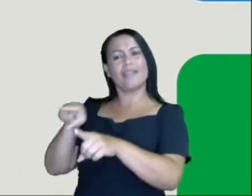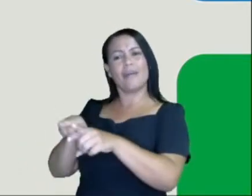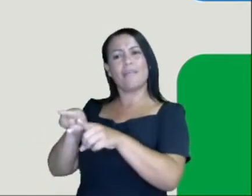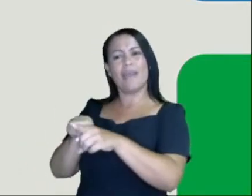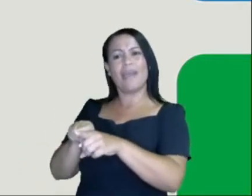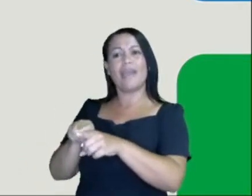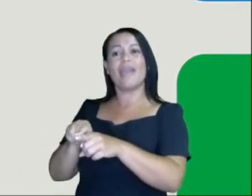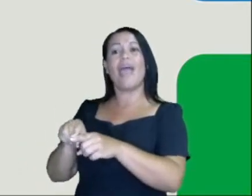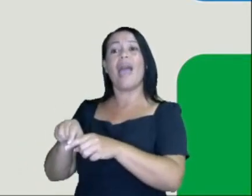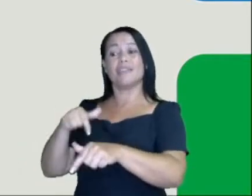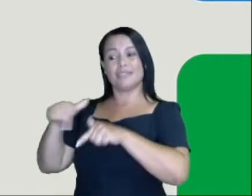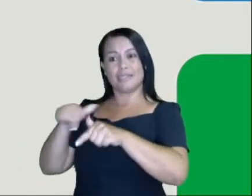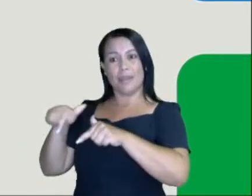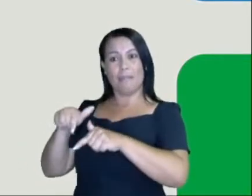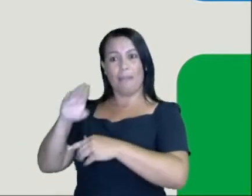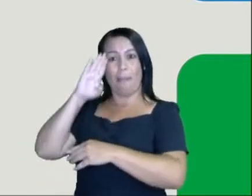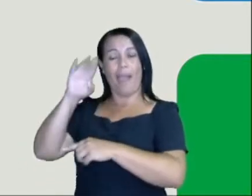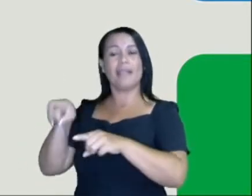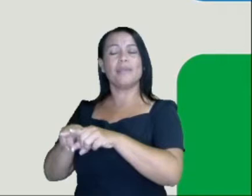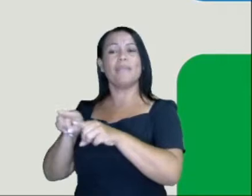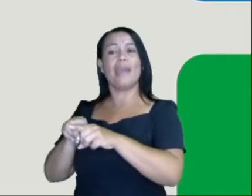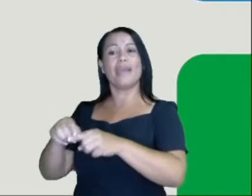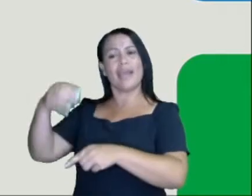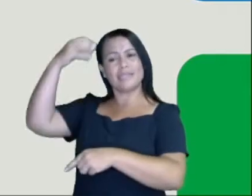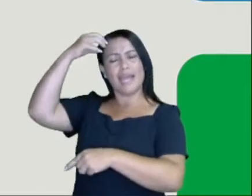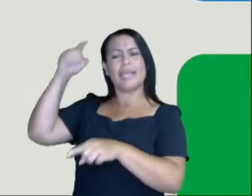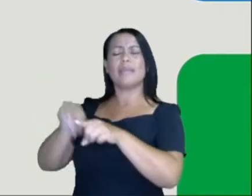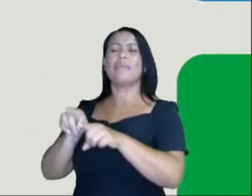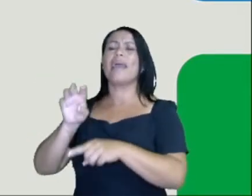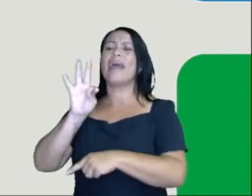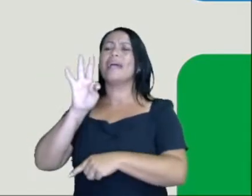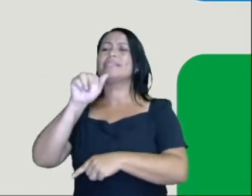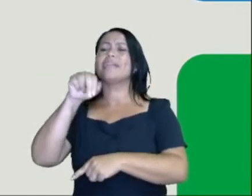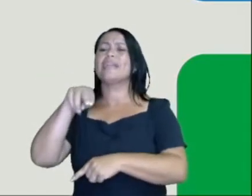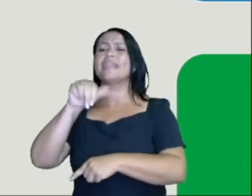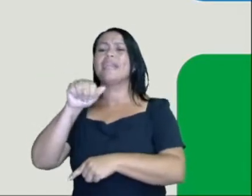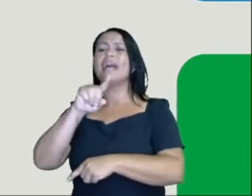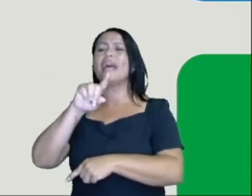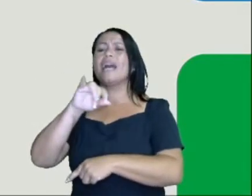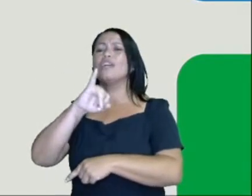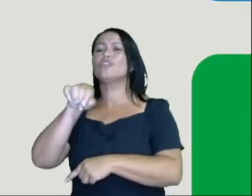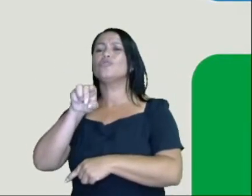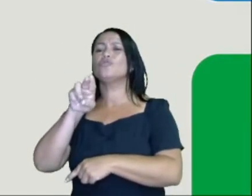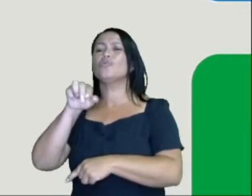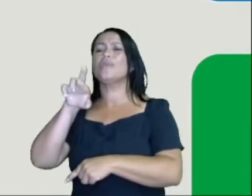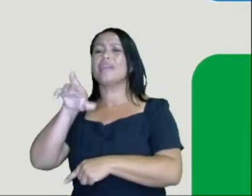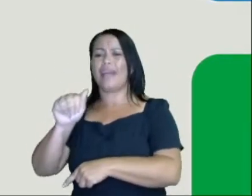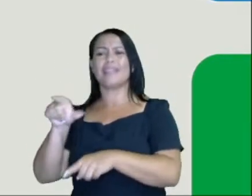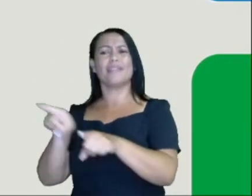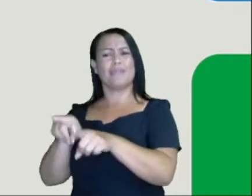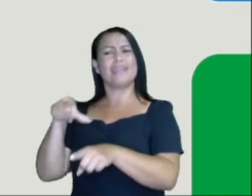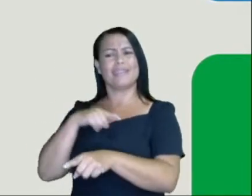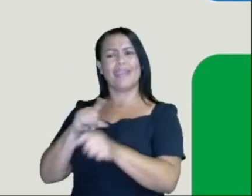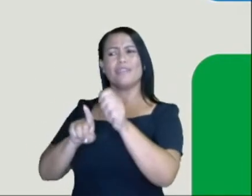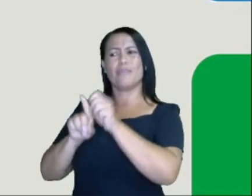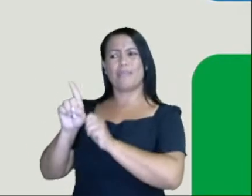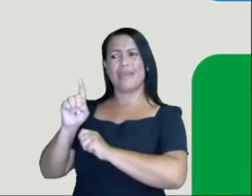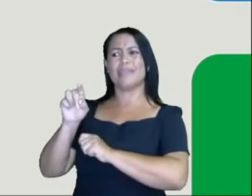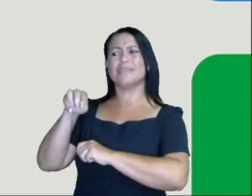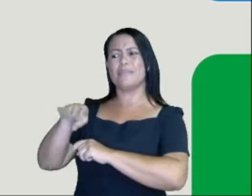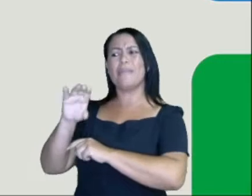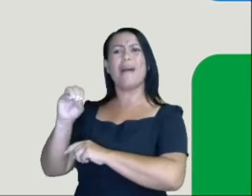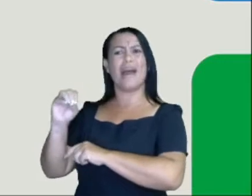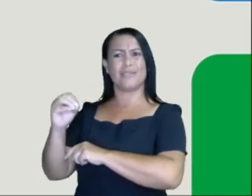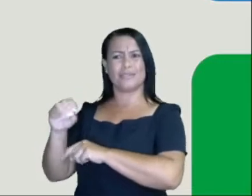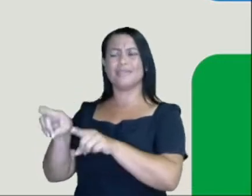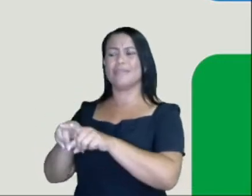rainhas, que são a tanajura, aquela delícia que cai no mês de março. Outro tipo de relação